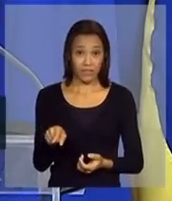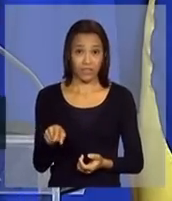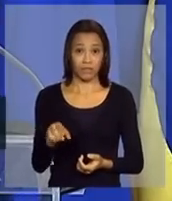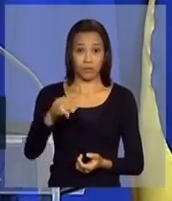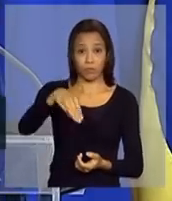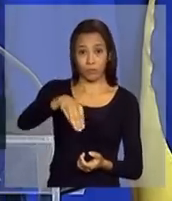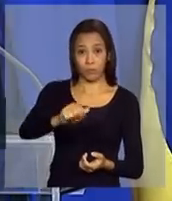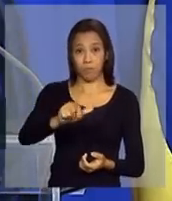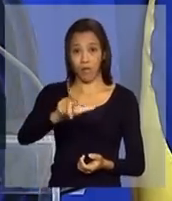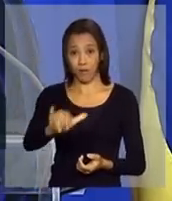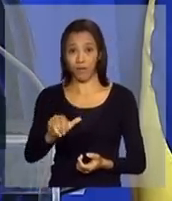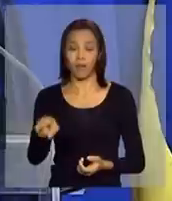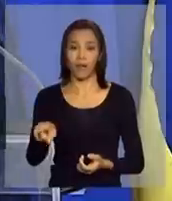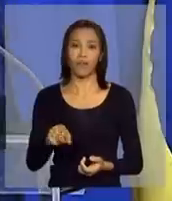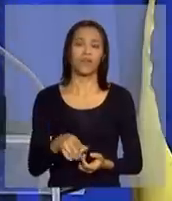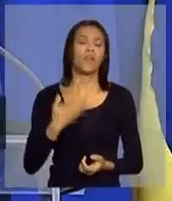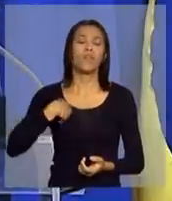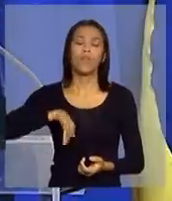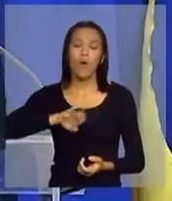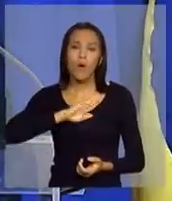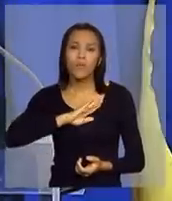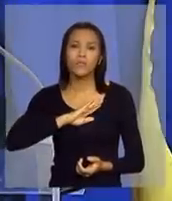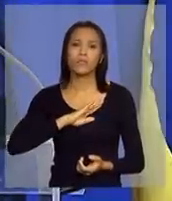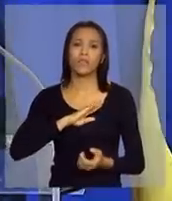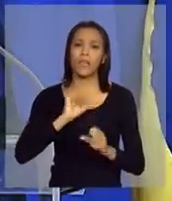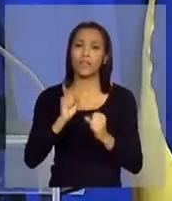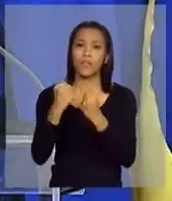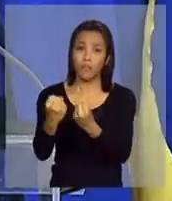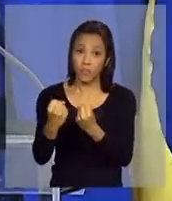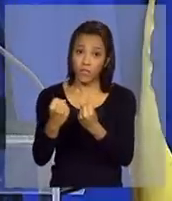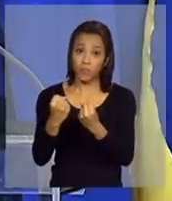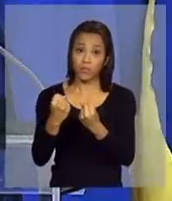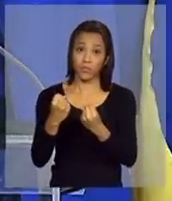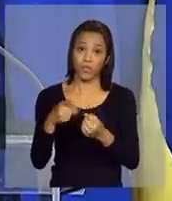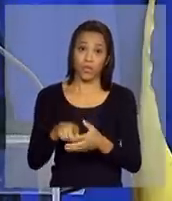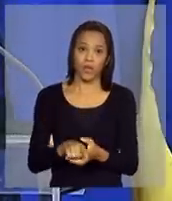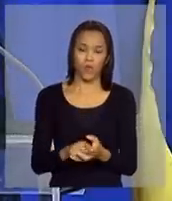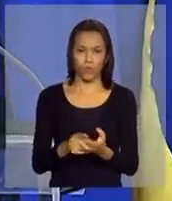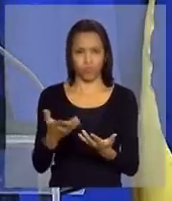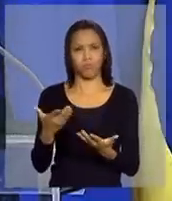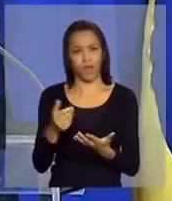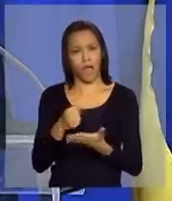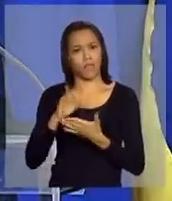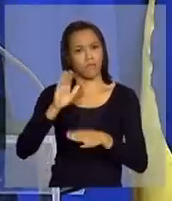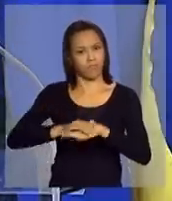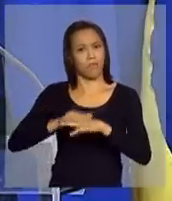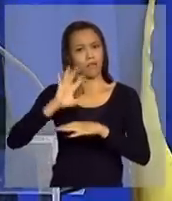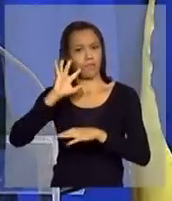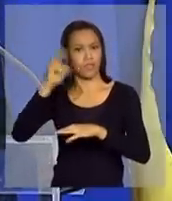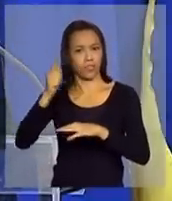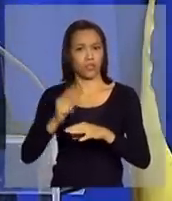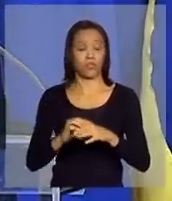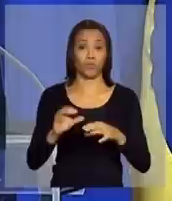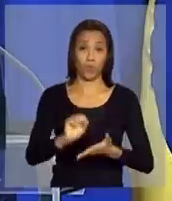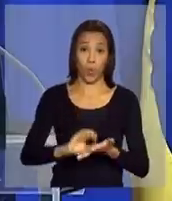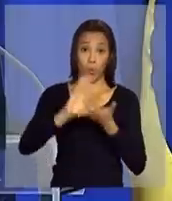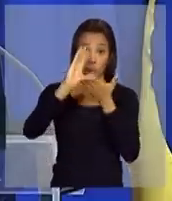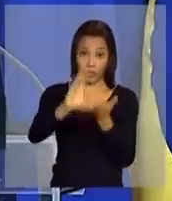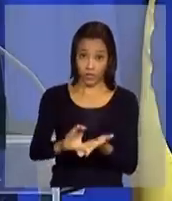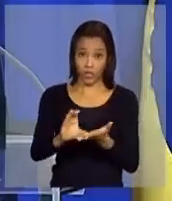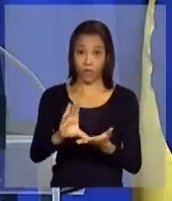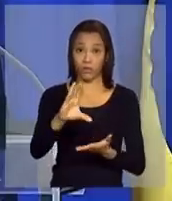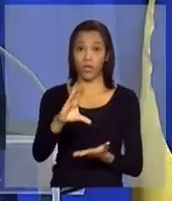Mali, em geral, nós defendemos a submissão das ações militares às decisões do Conselho de Segurança da